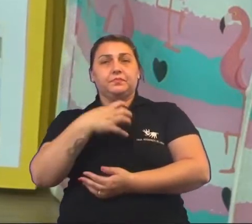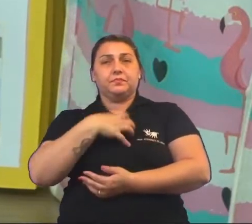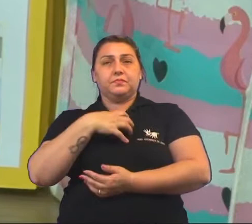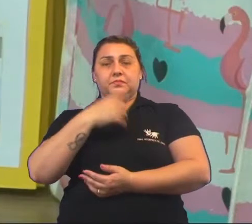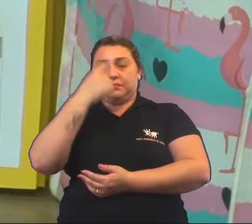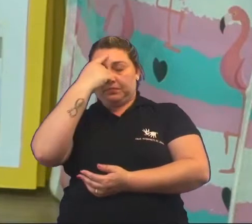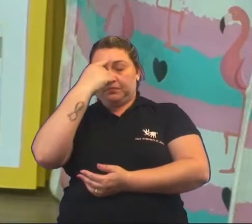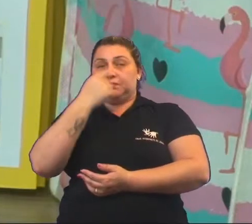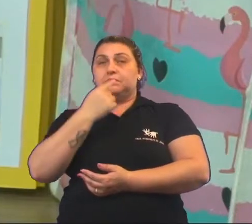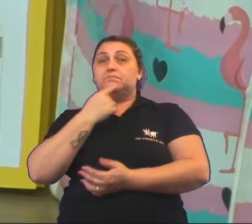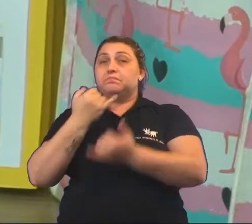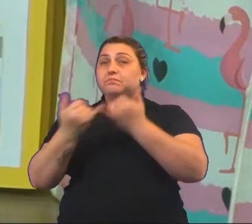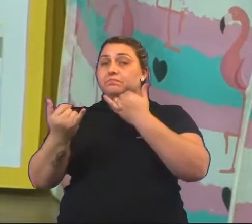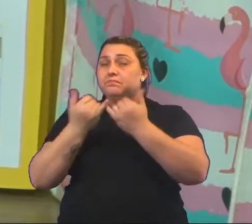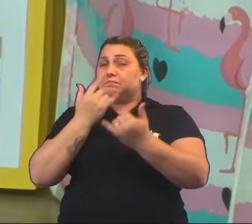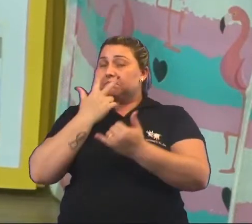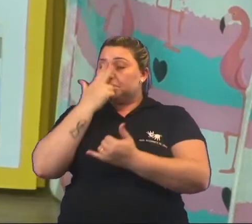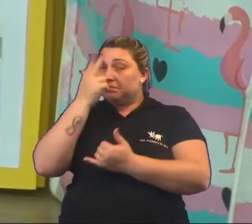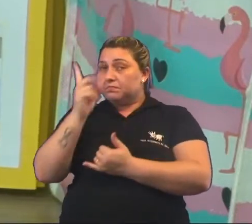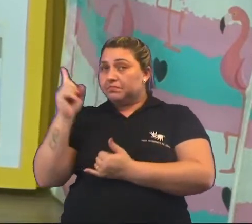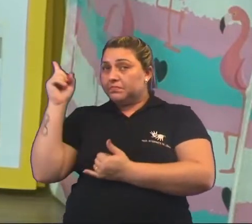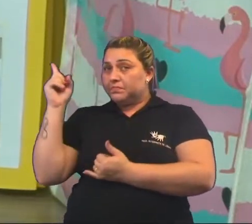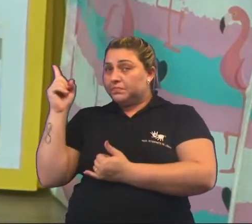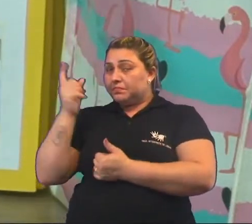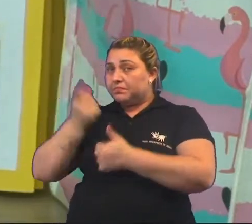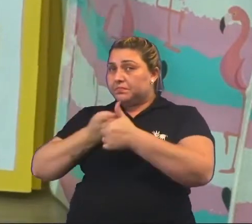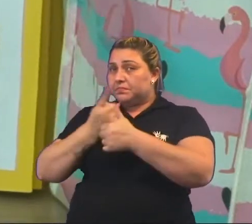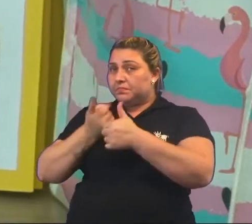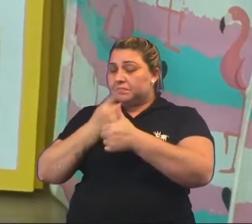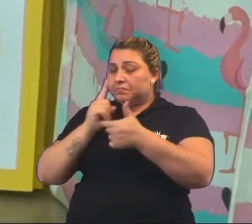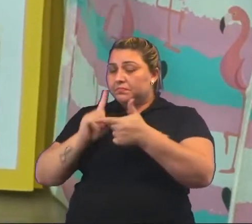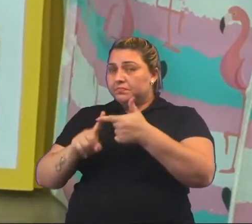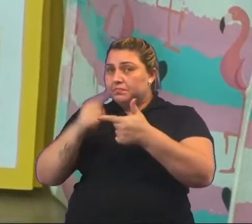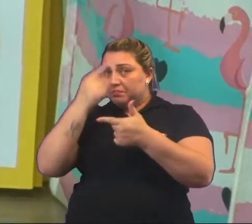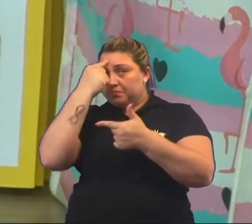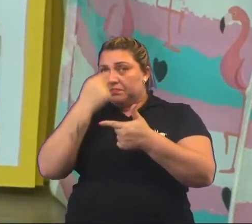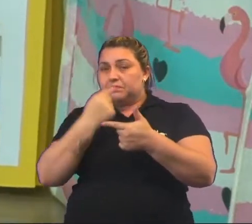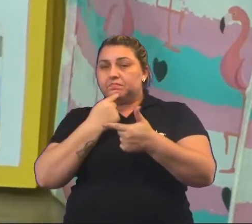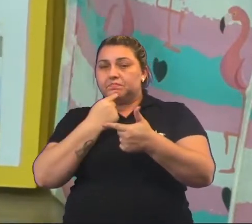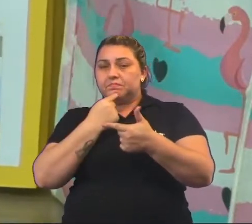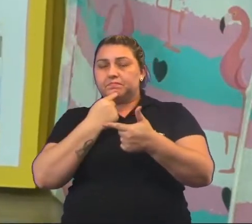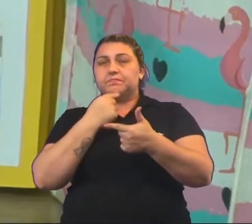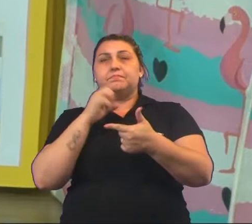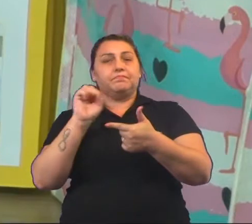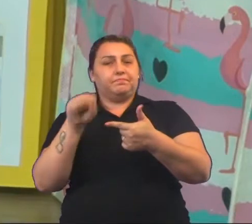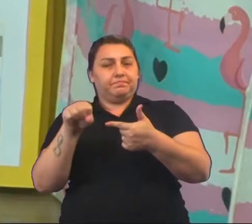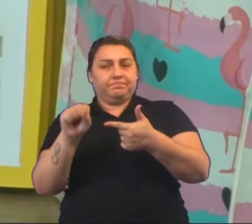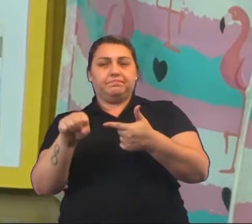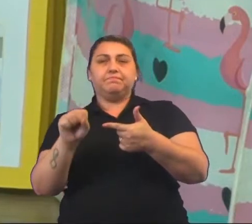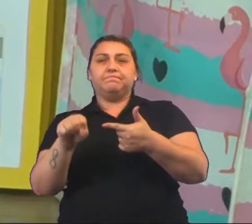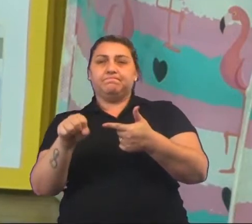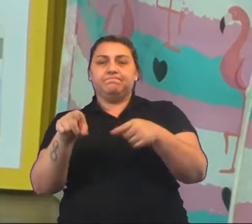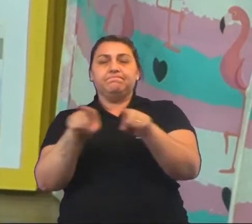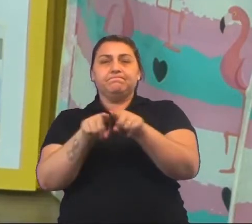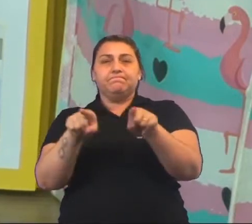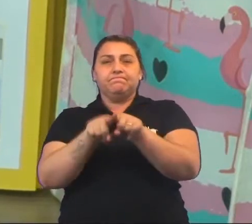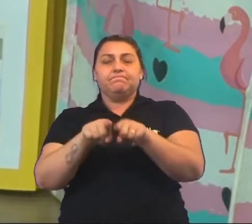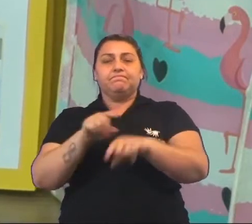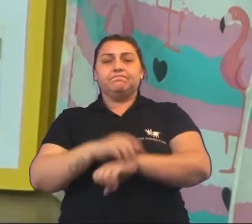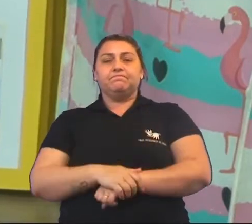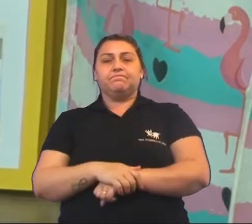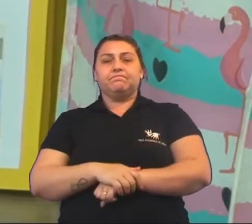imagem é semelhante, é parecido com o formato dessas outras duas imagens? Sim, também é um